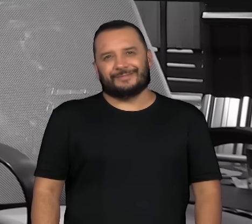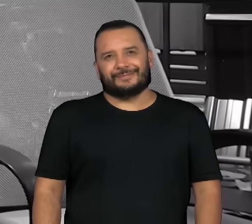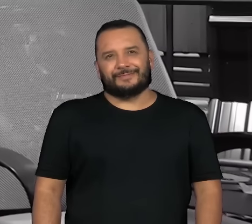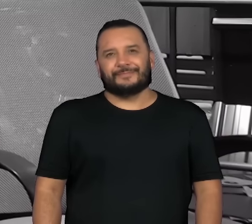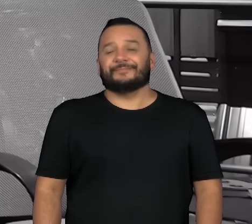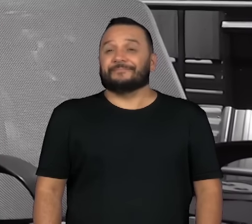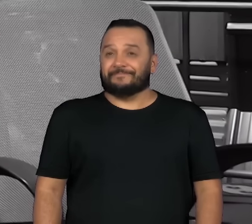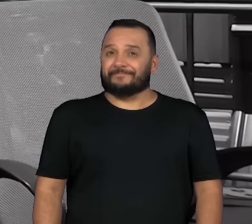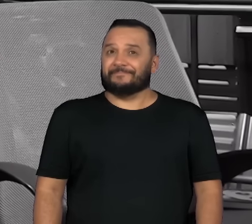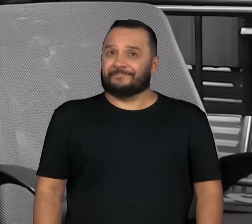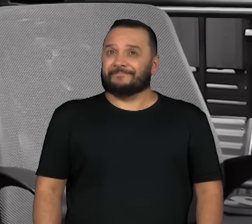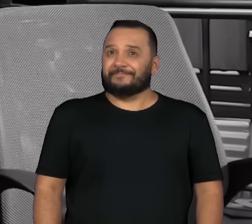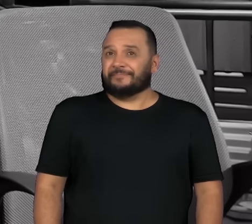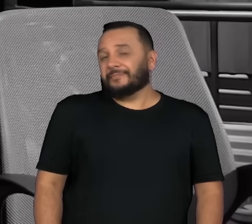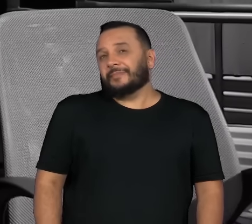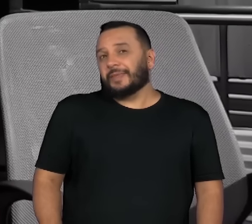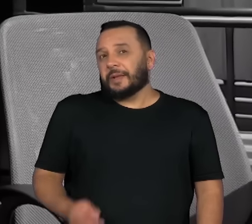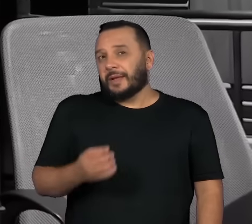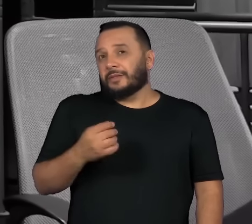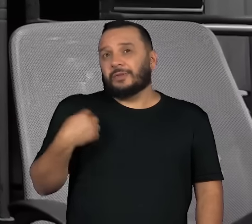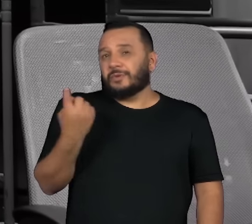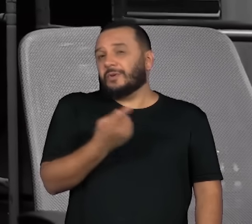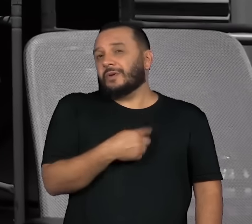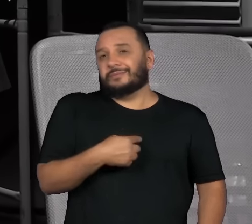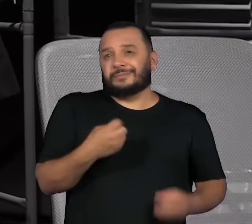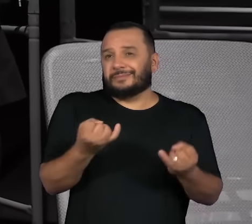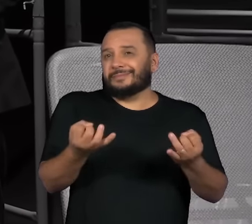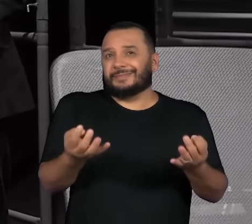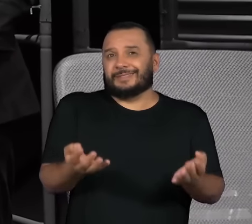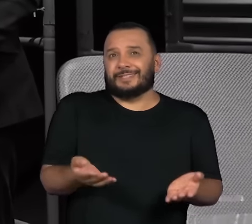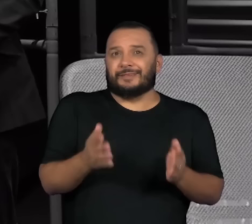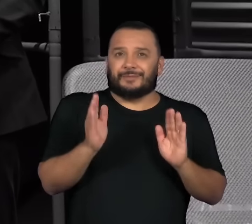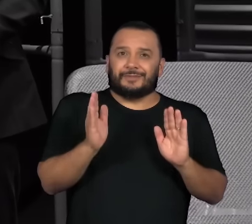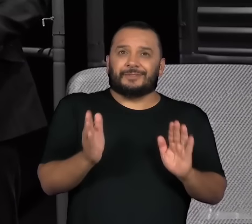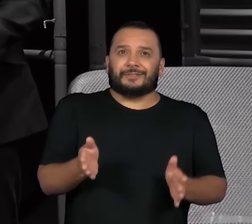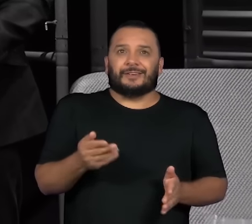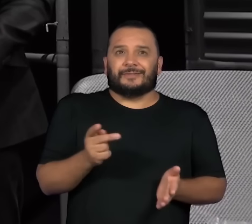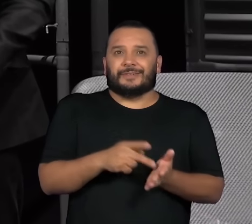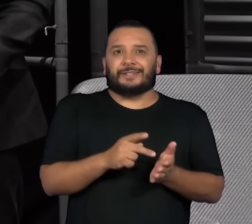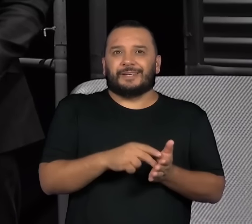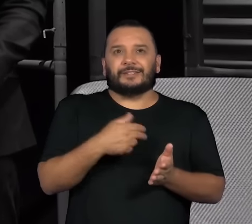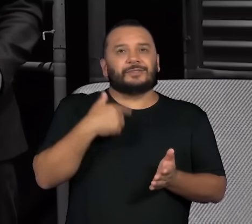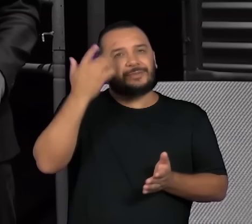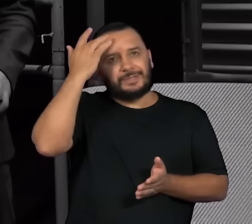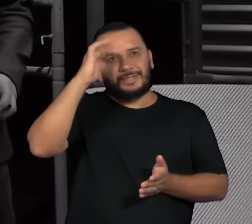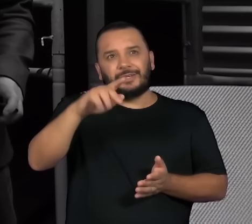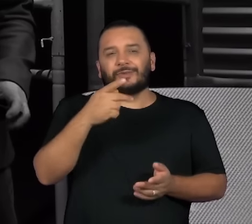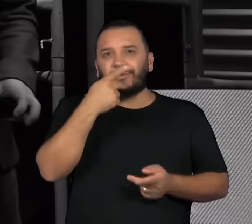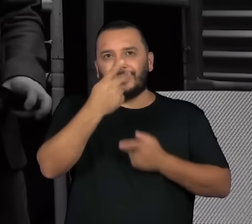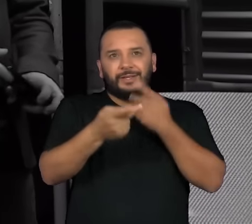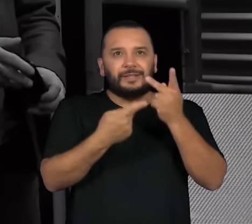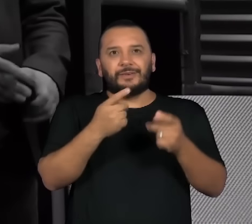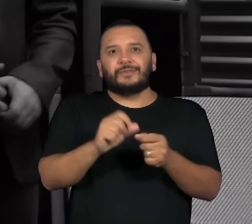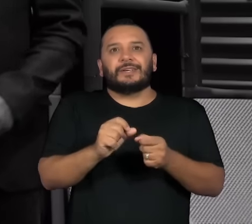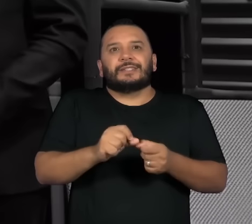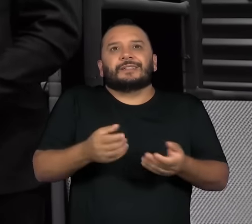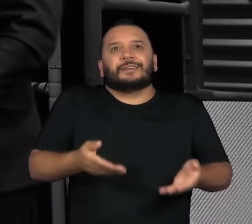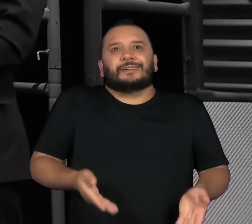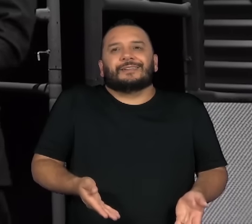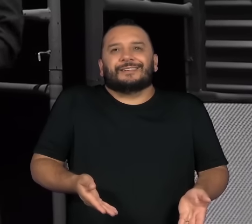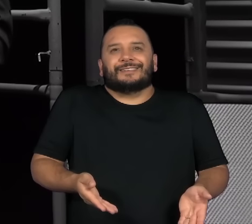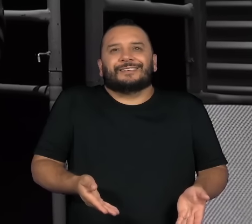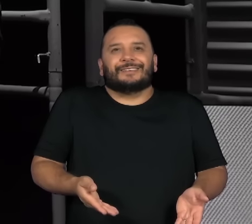A gente abre a boca e fala, né? Pois é, não sei nem o que é que eu tô falando. O que é que eu tô fazendo aqui? Eu só tenho 6